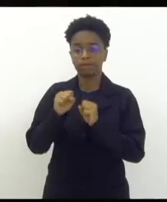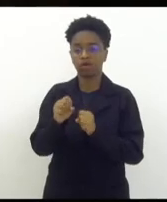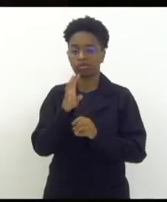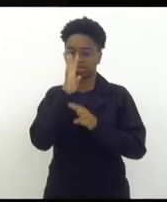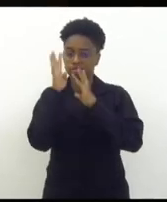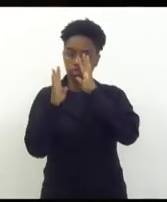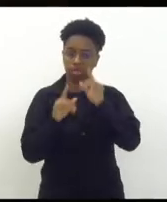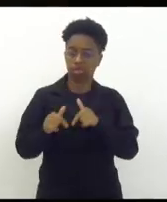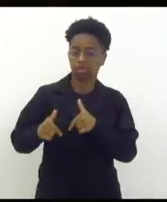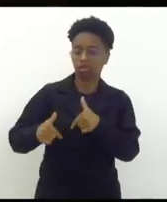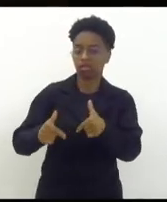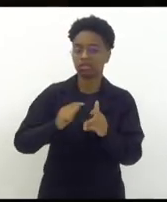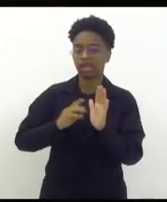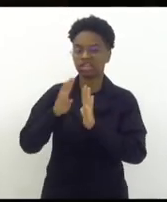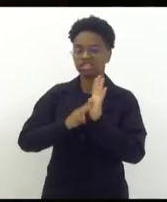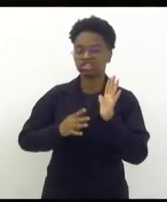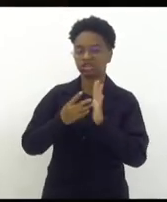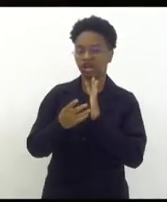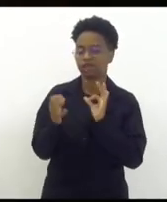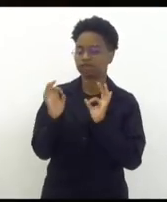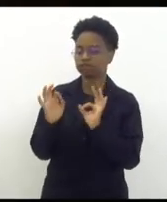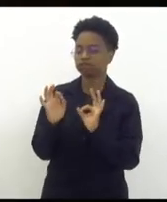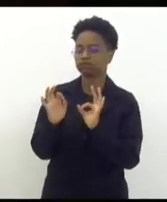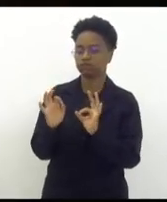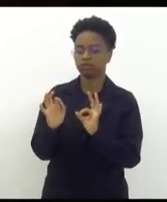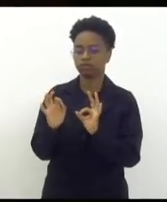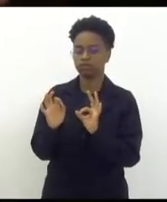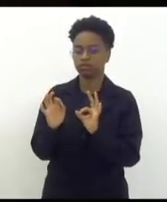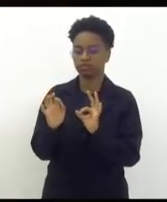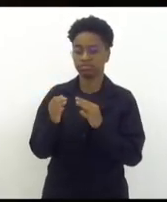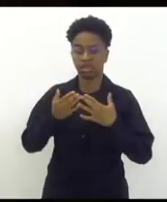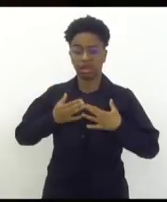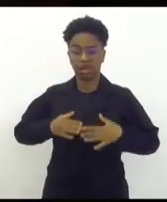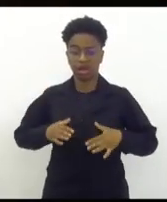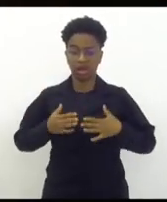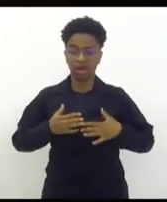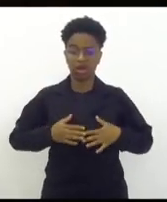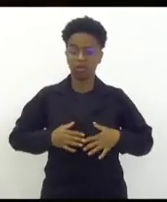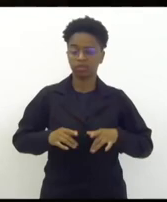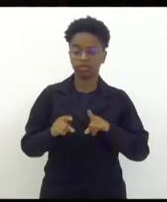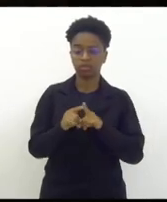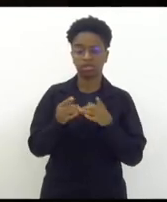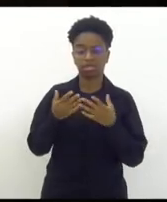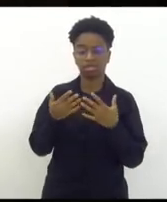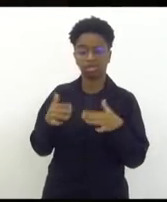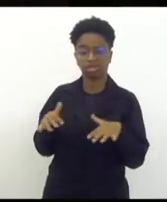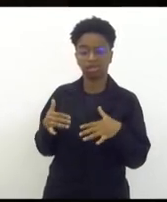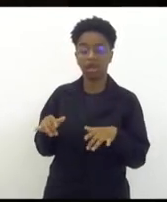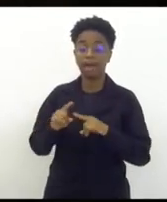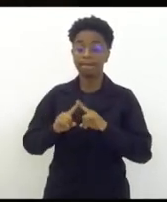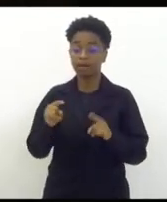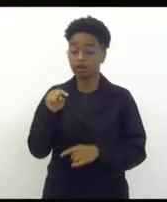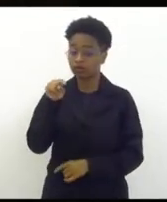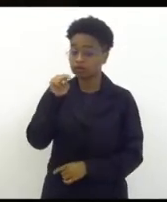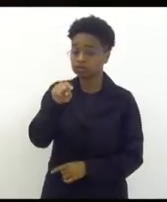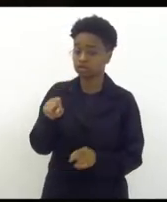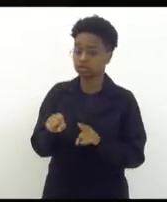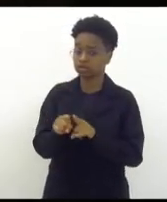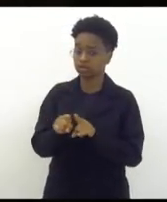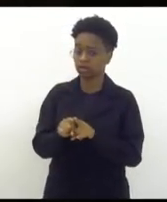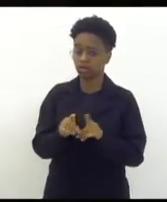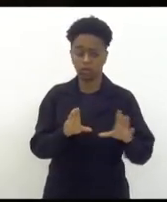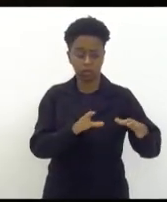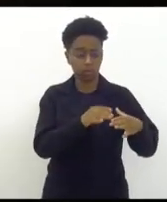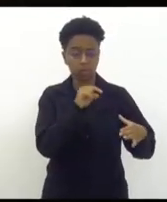de uma escala muito tranquila e muito amena enquanto o Senhor e a senhora guarda municipal